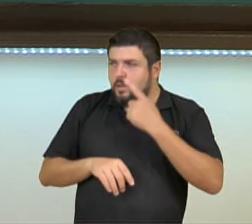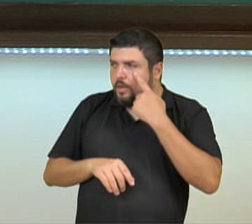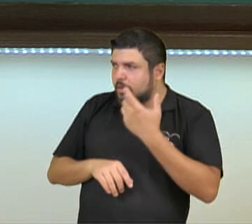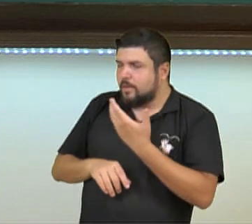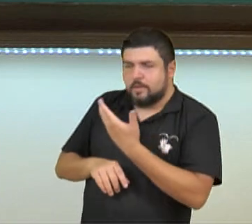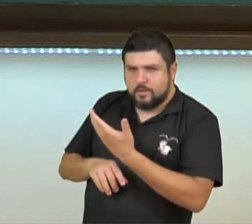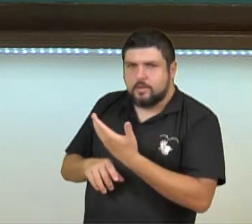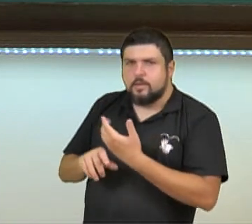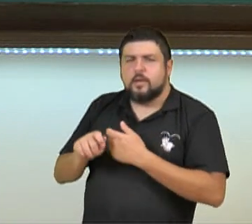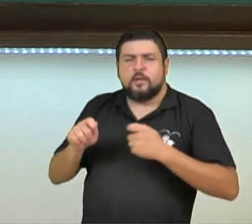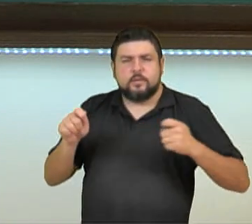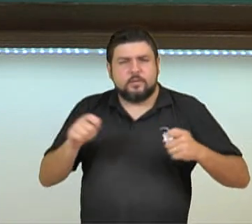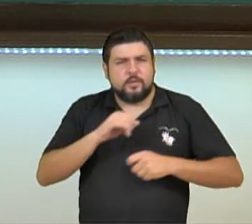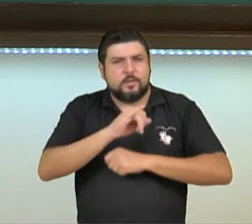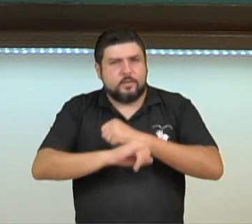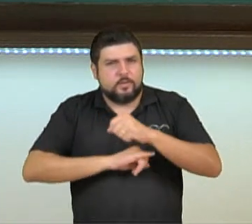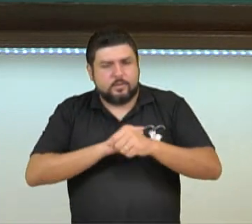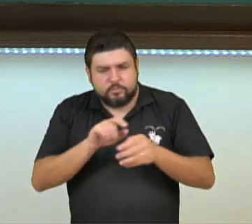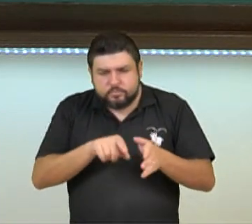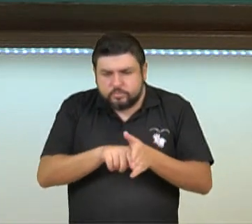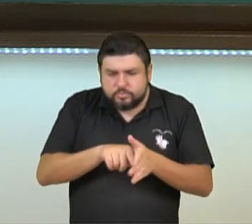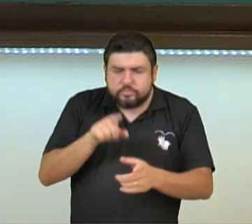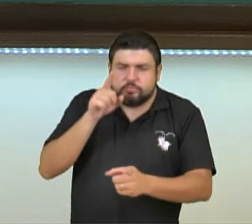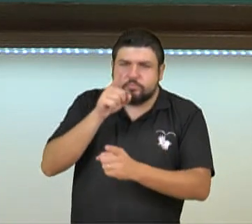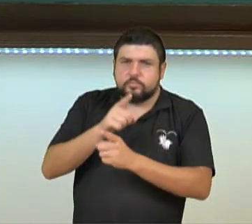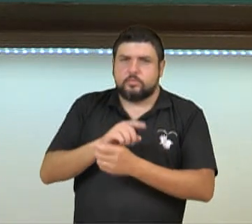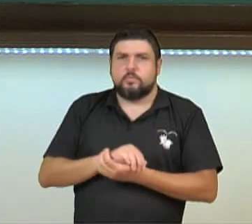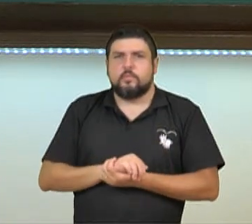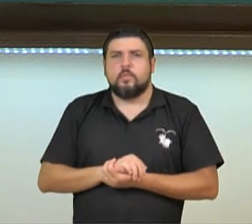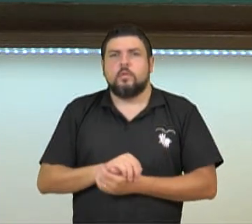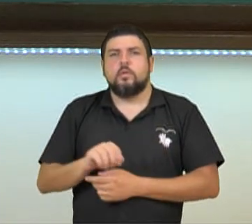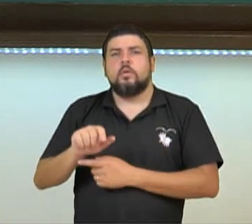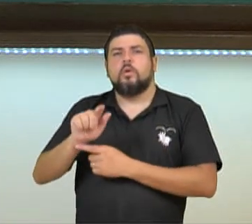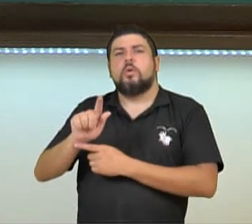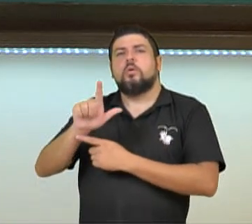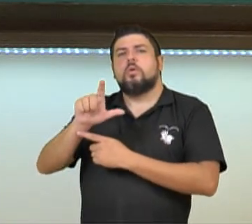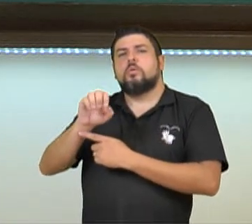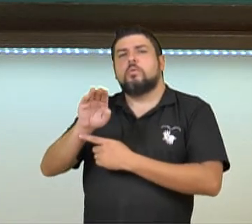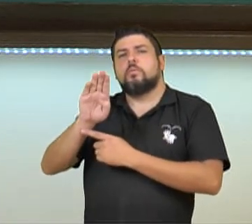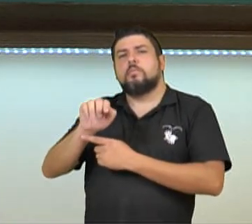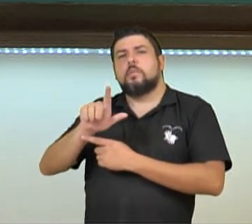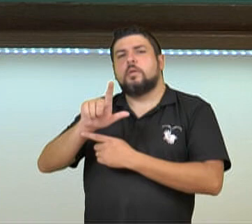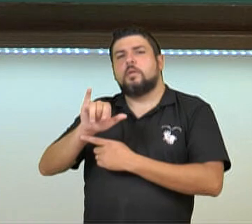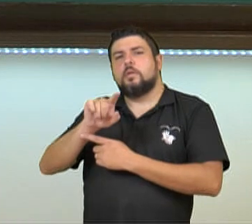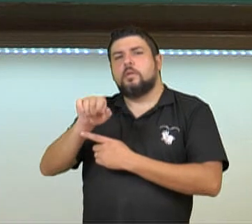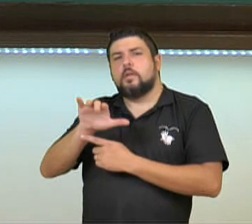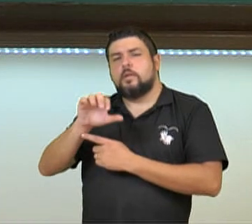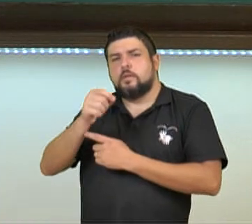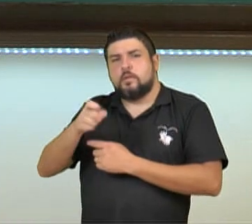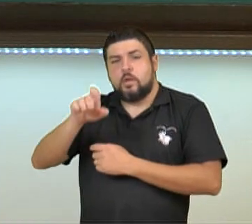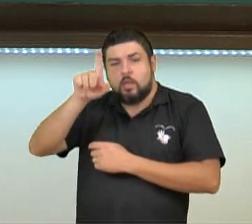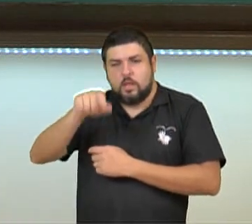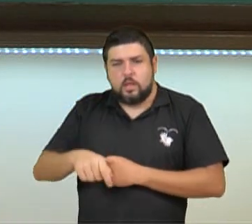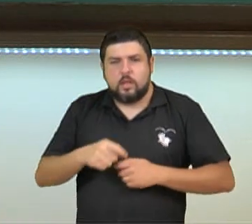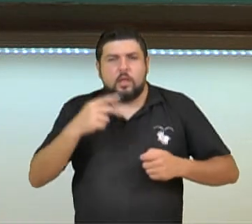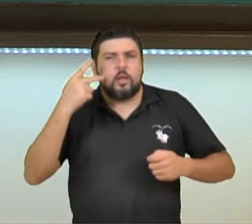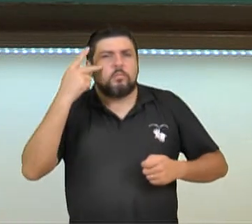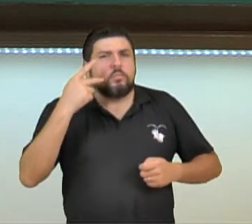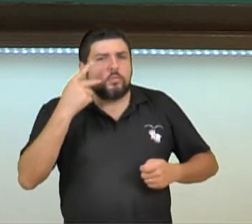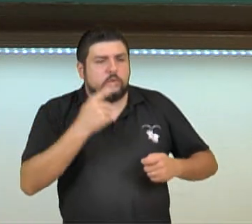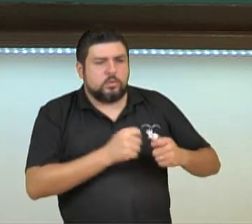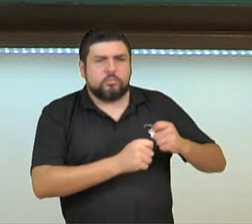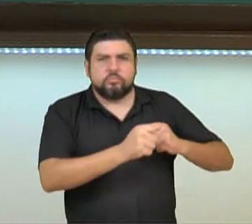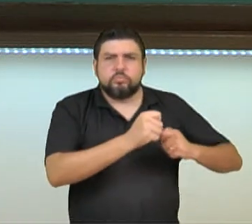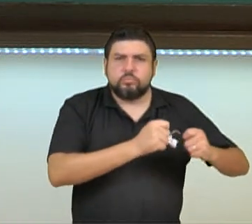internet, onde diz que globalização é um processo de expansão econômica, política e cultural, de